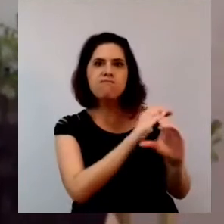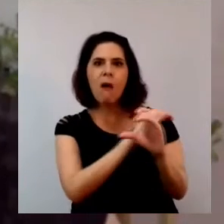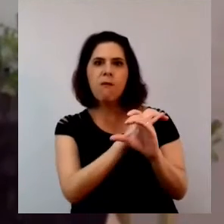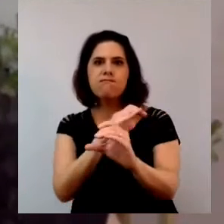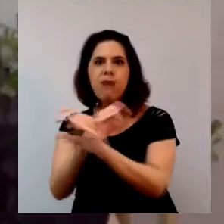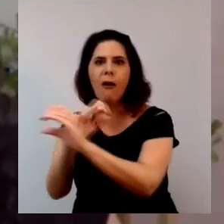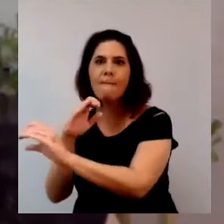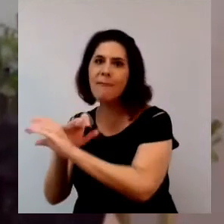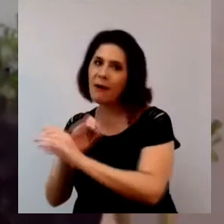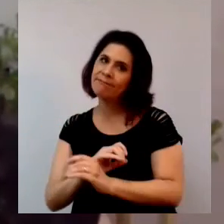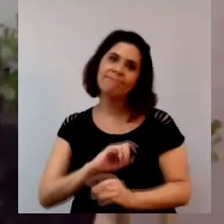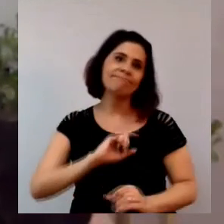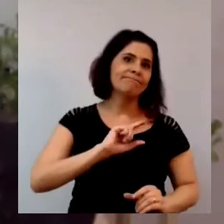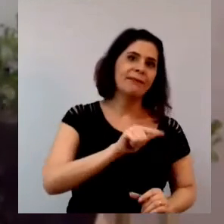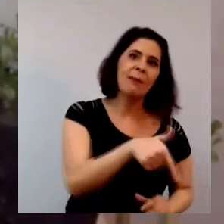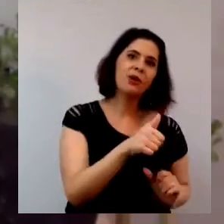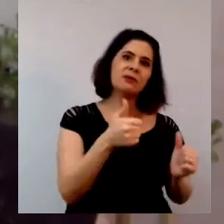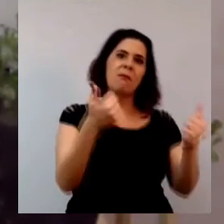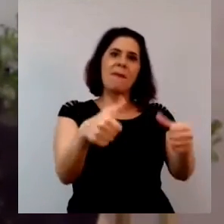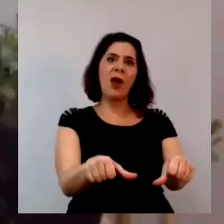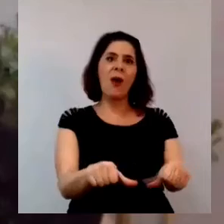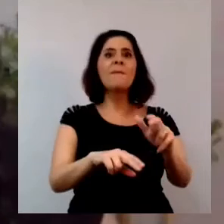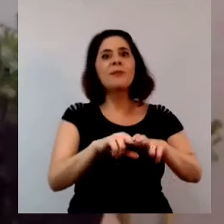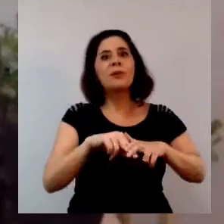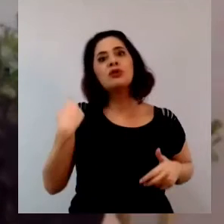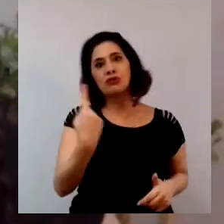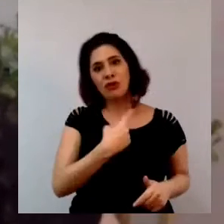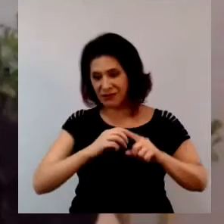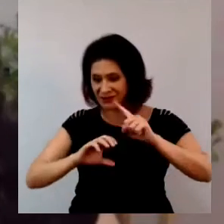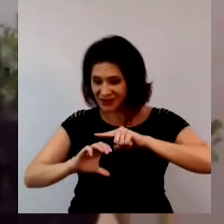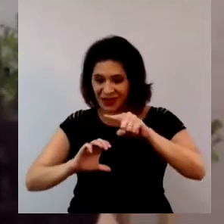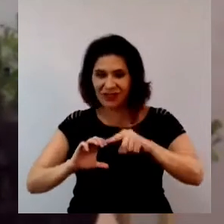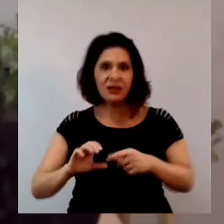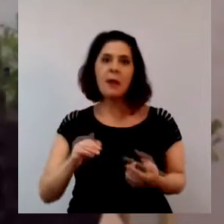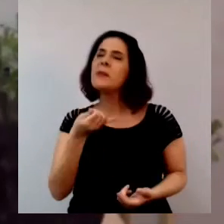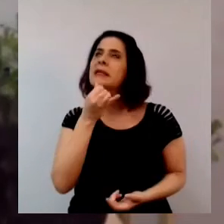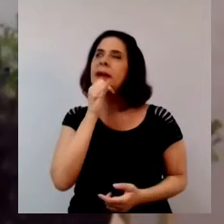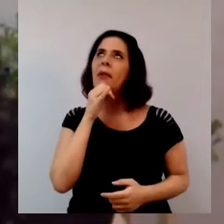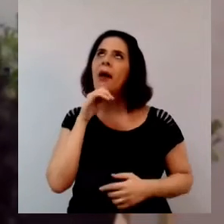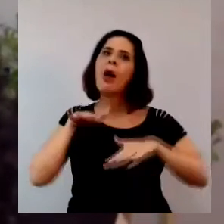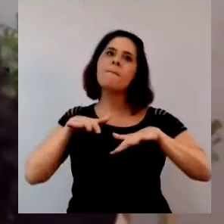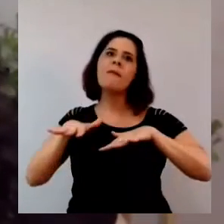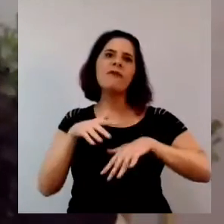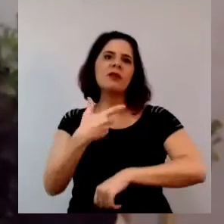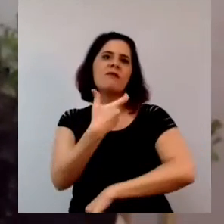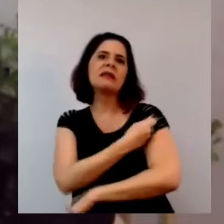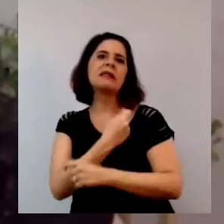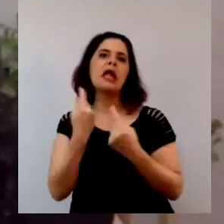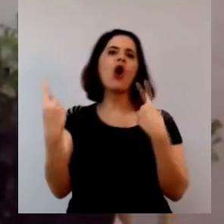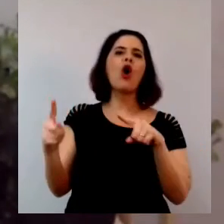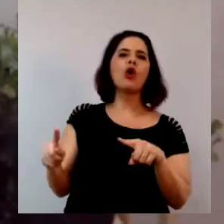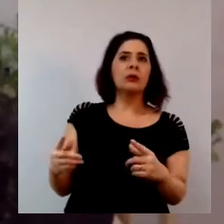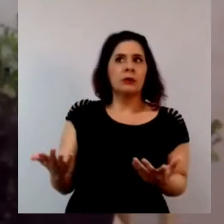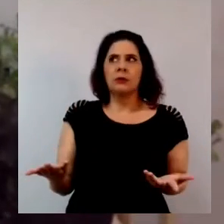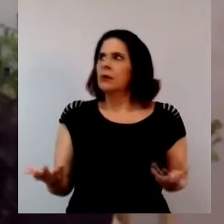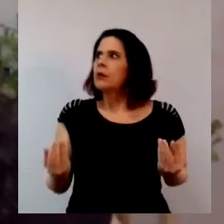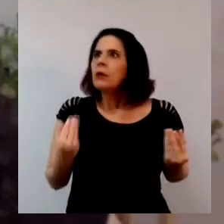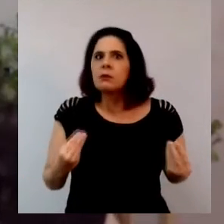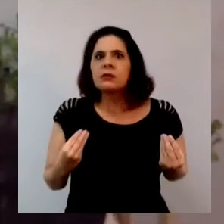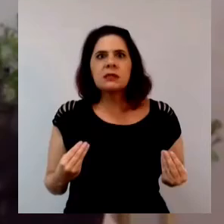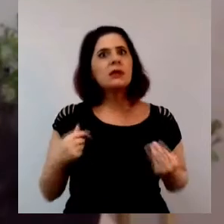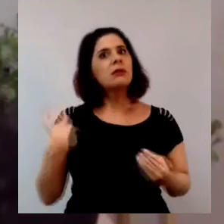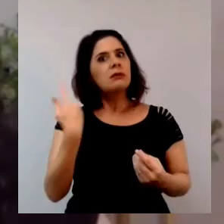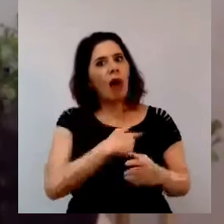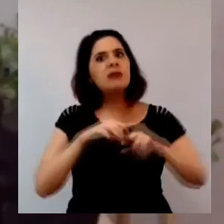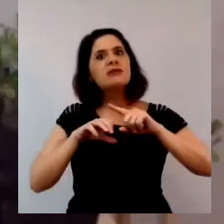completamente descabidos, né, como o movimento anti-vacina, e passa muito por essa questão das pessoas não